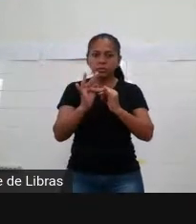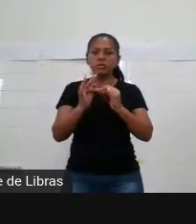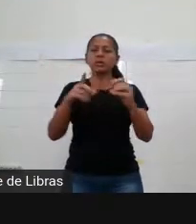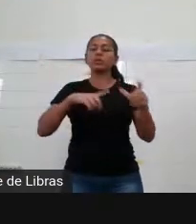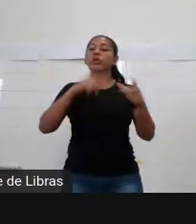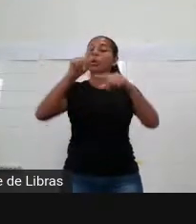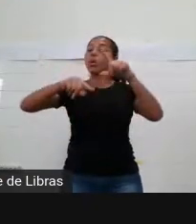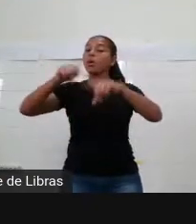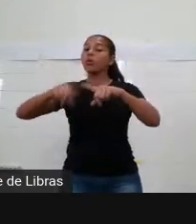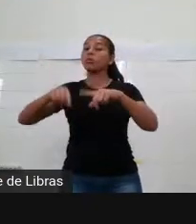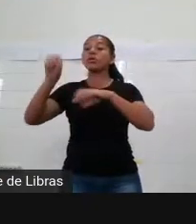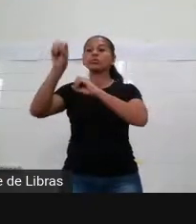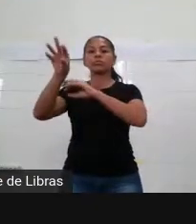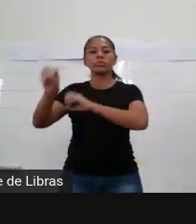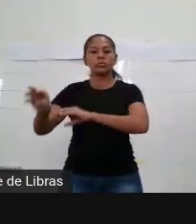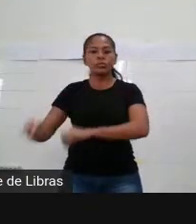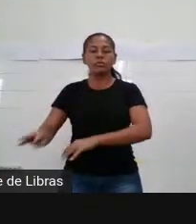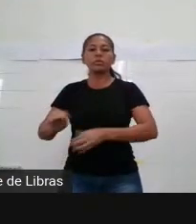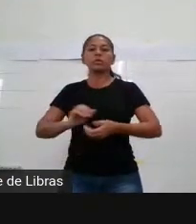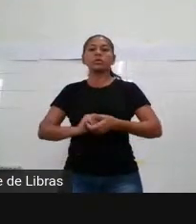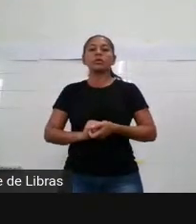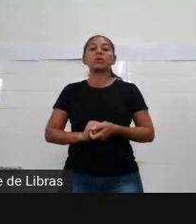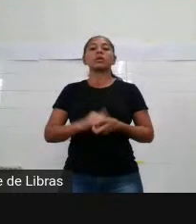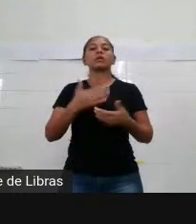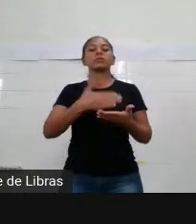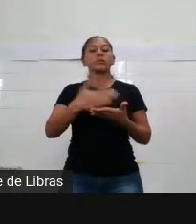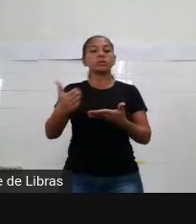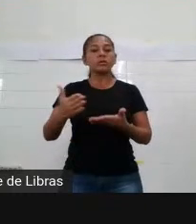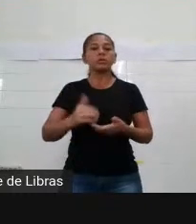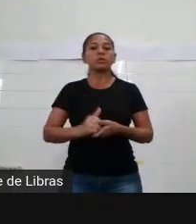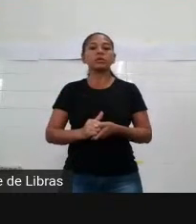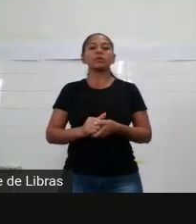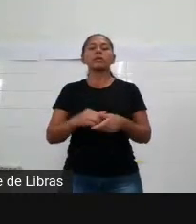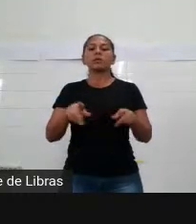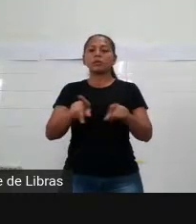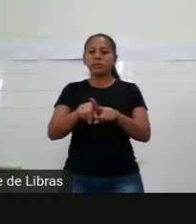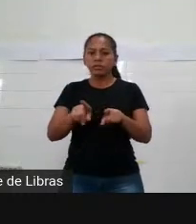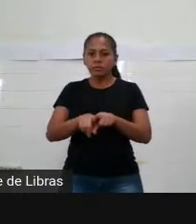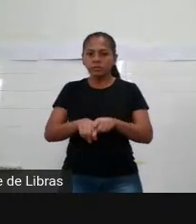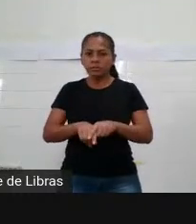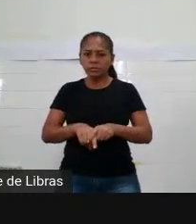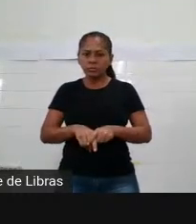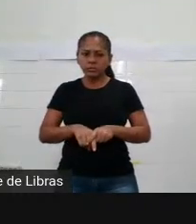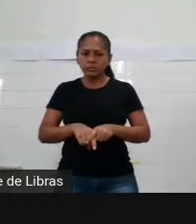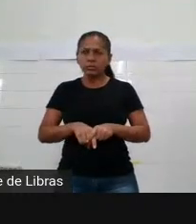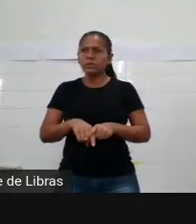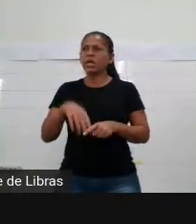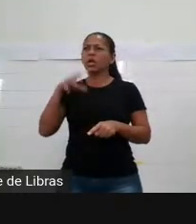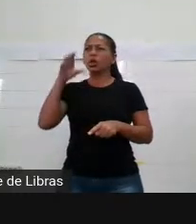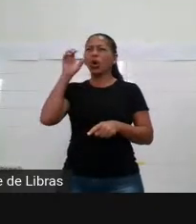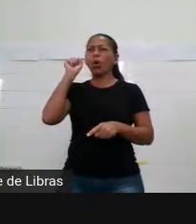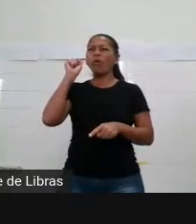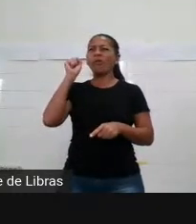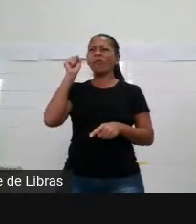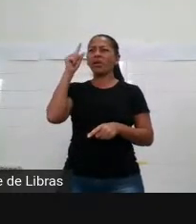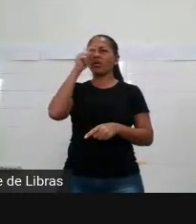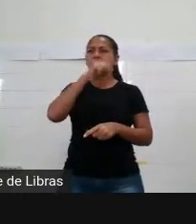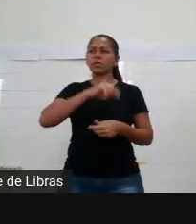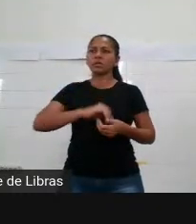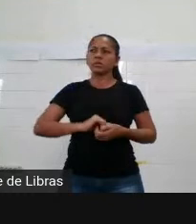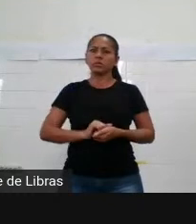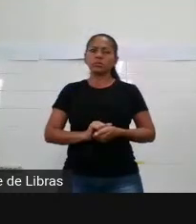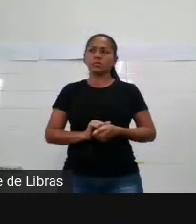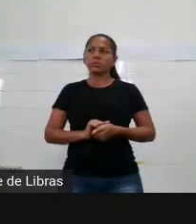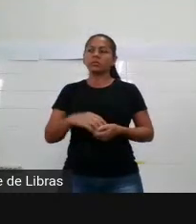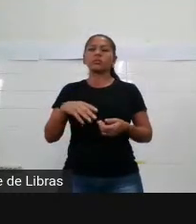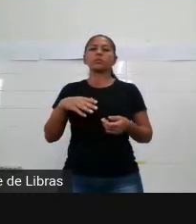educacionais do PROFEPT IFES. Sejam bem-vindos, é um prazer tê-los conosco novamente em mais uma tarde de evento. Eu